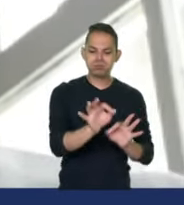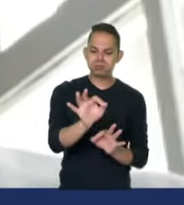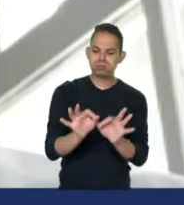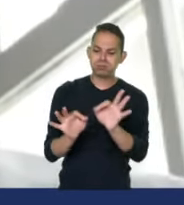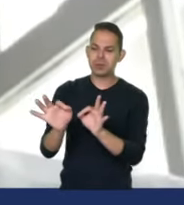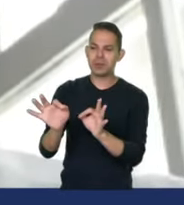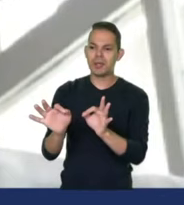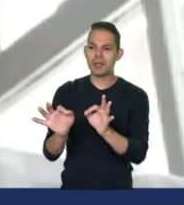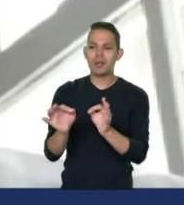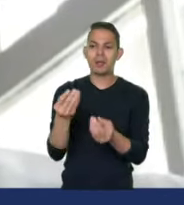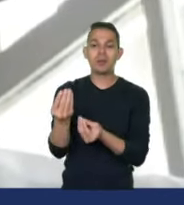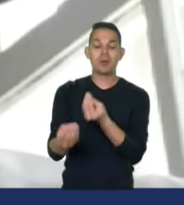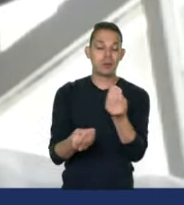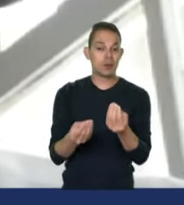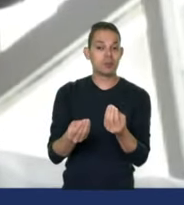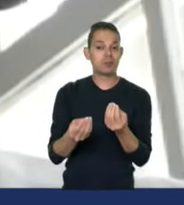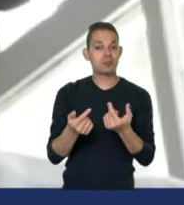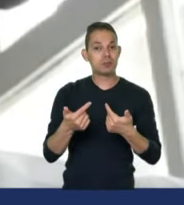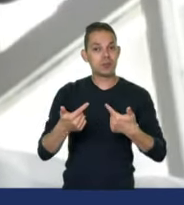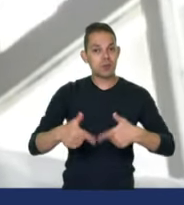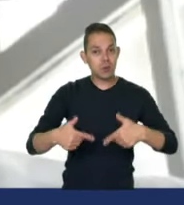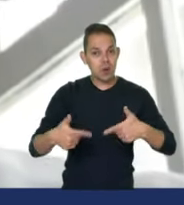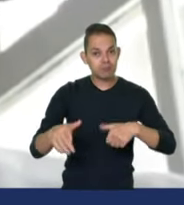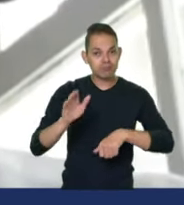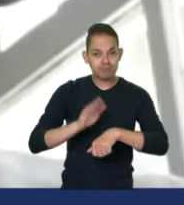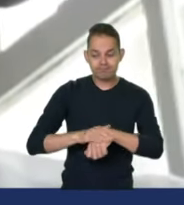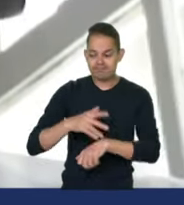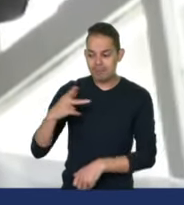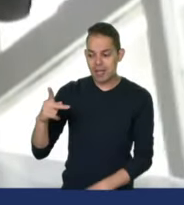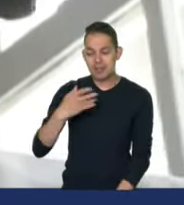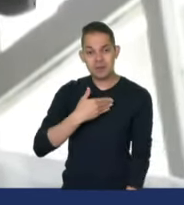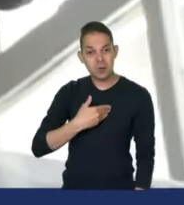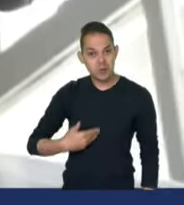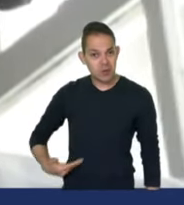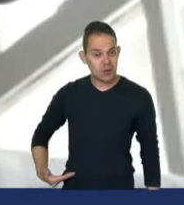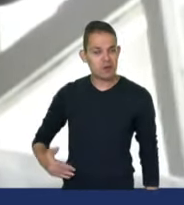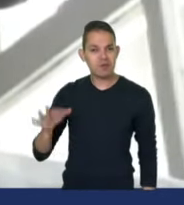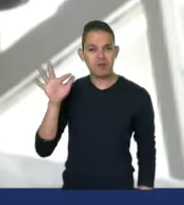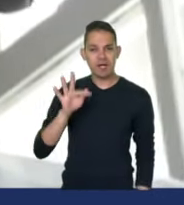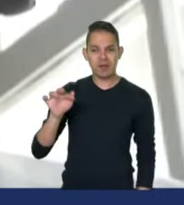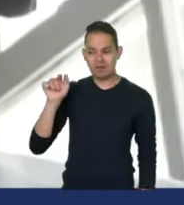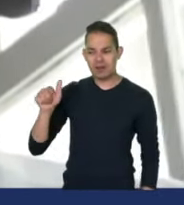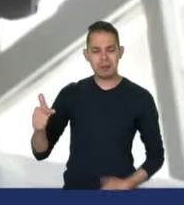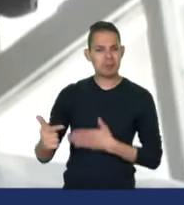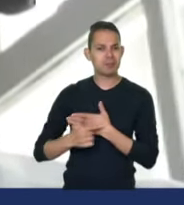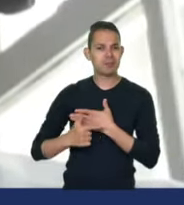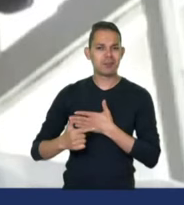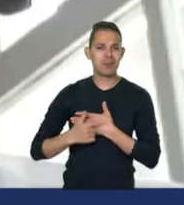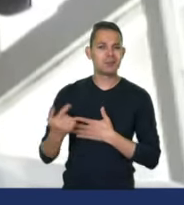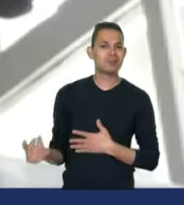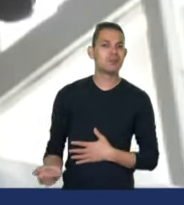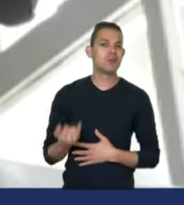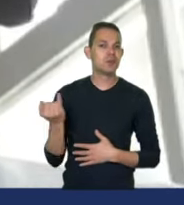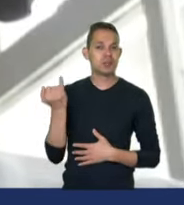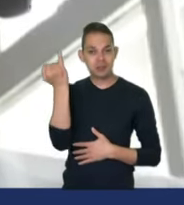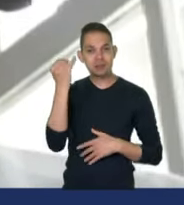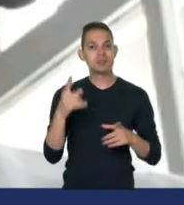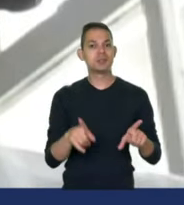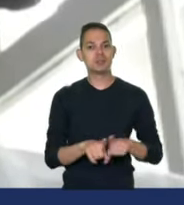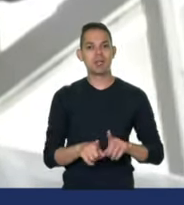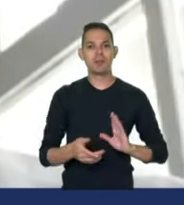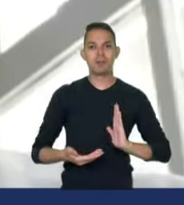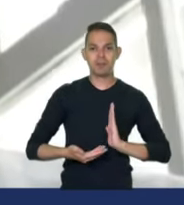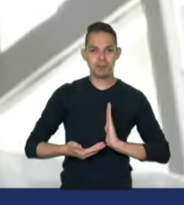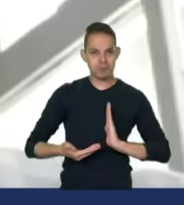deve ser uma tarefa do governo federal. Ele tem um papel importante, assim como dessa casa legislativa,